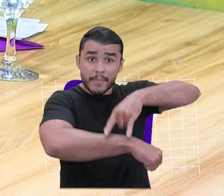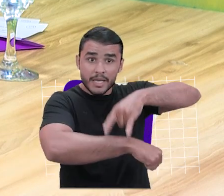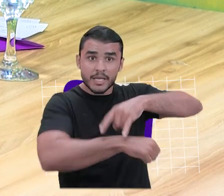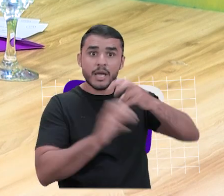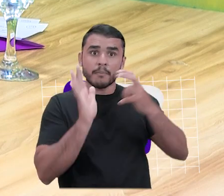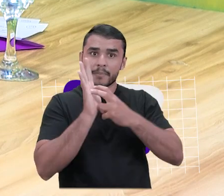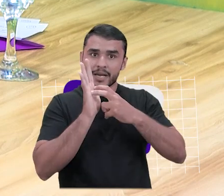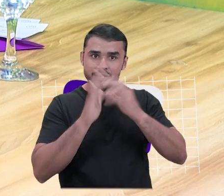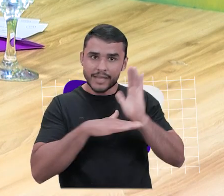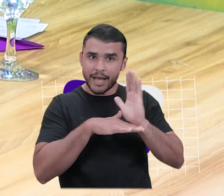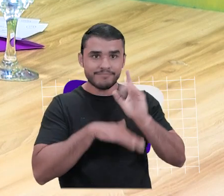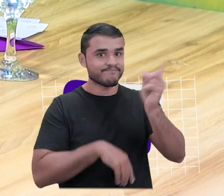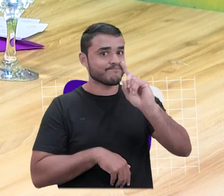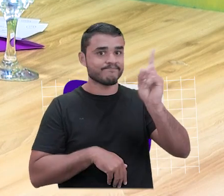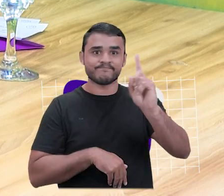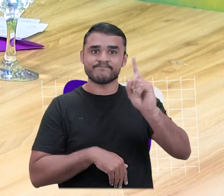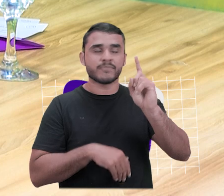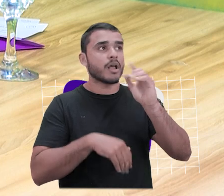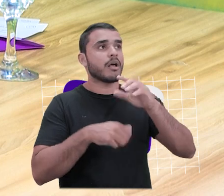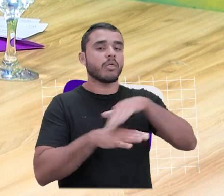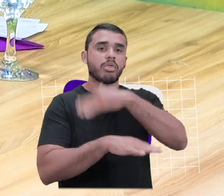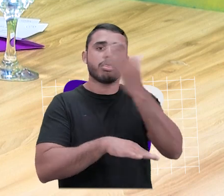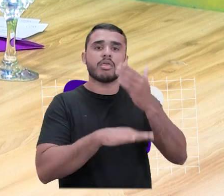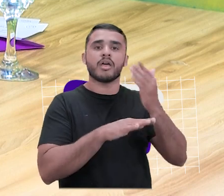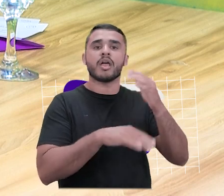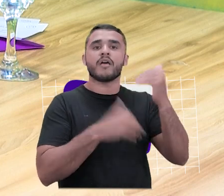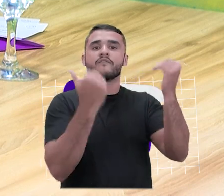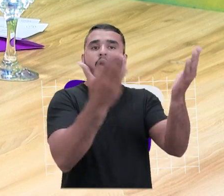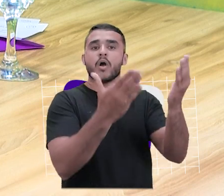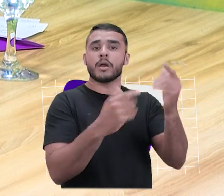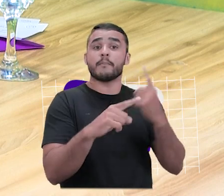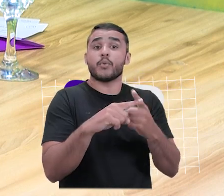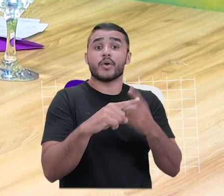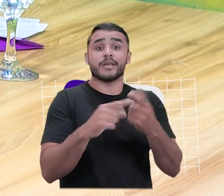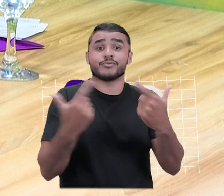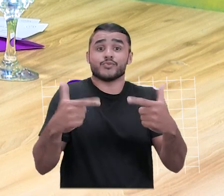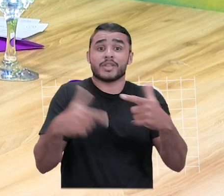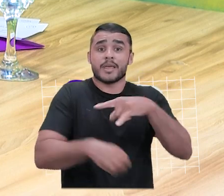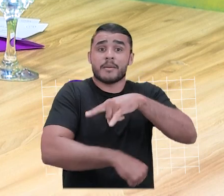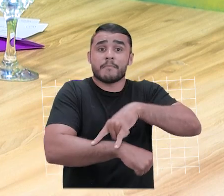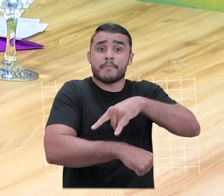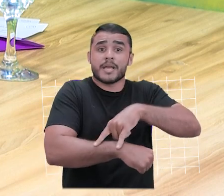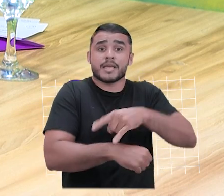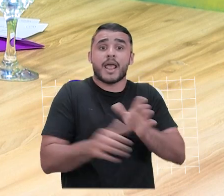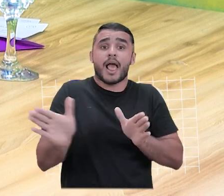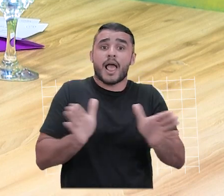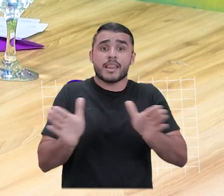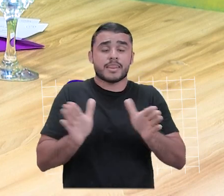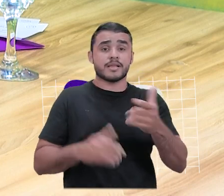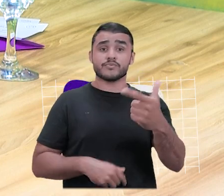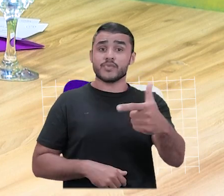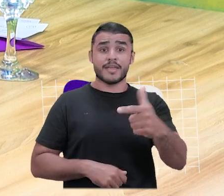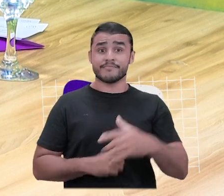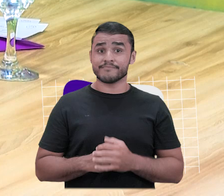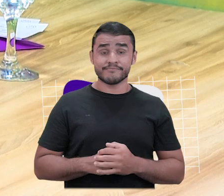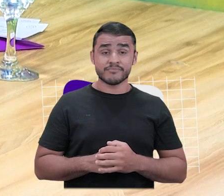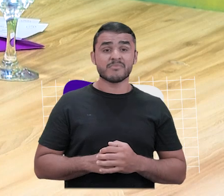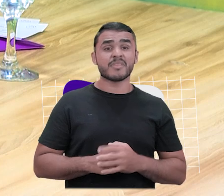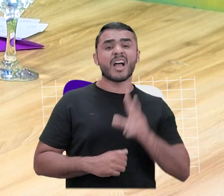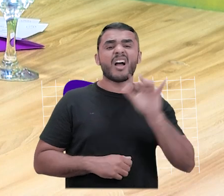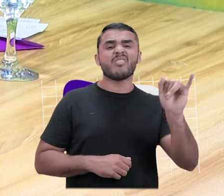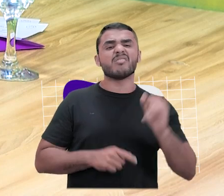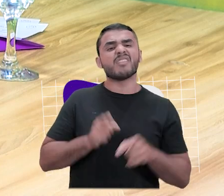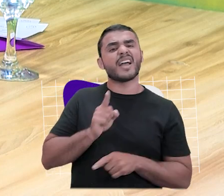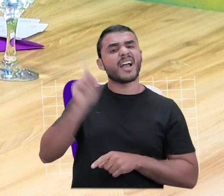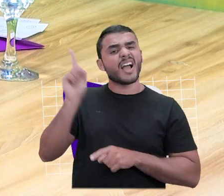quando chega em casa. A pessoa com nanismo. Por quê? Porque não tem banheiro adaptado. Todo mundo, às vezes, eu vou trabalhar, tu não vai no banheiro não?